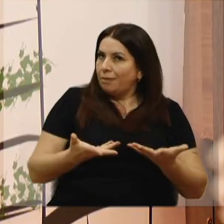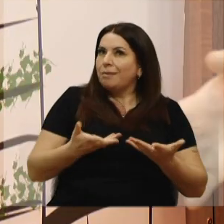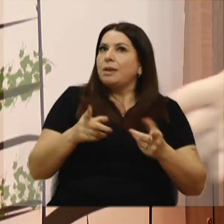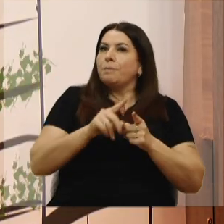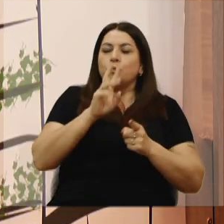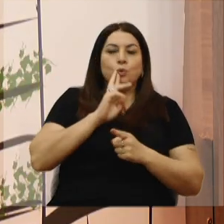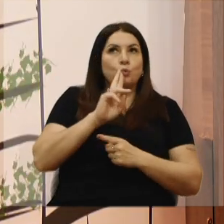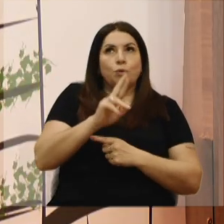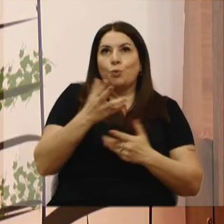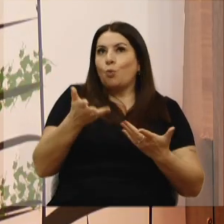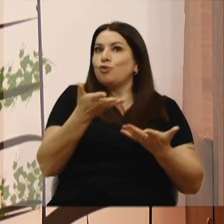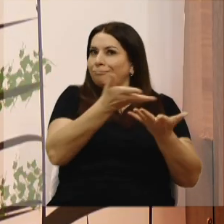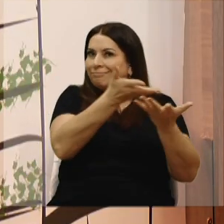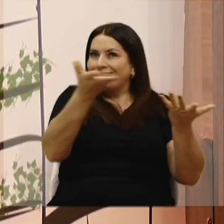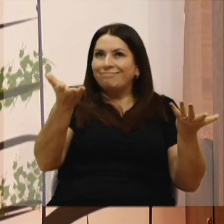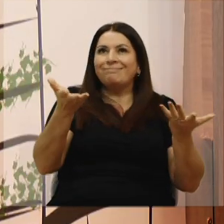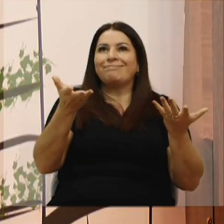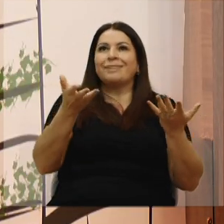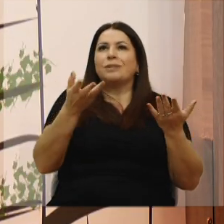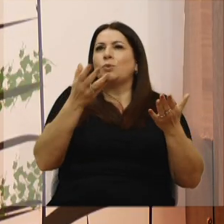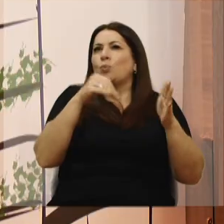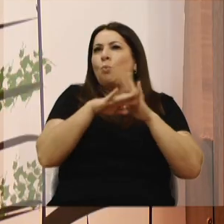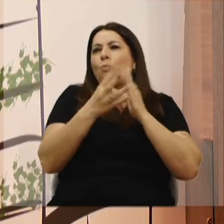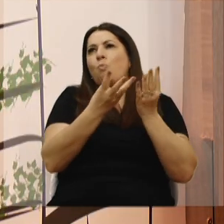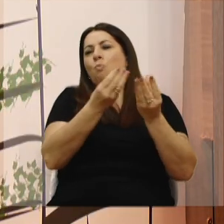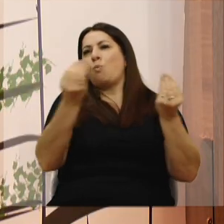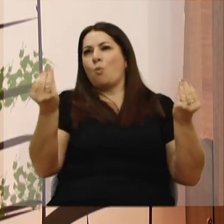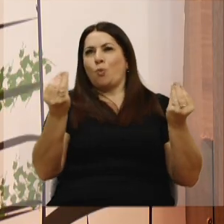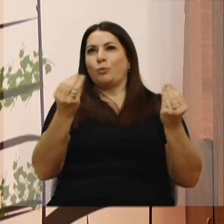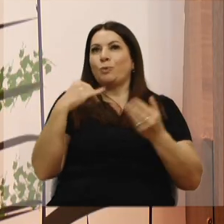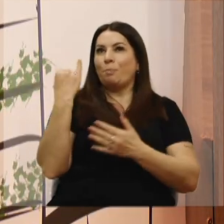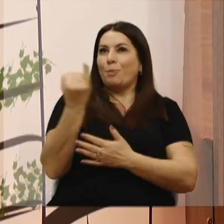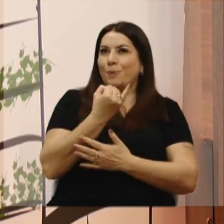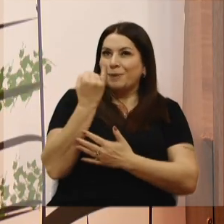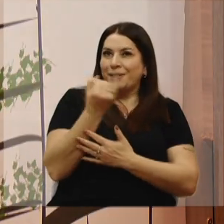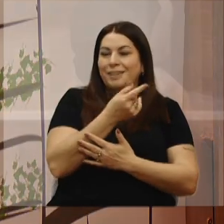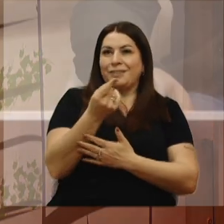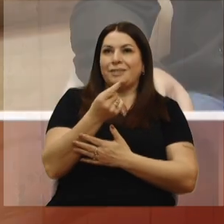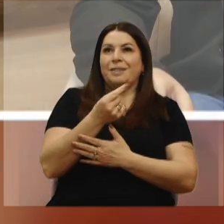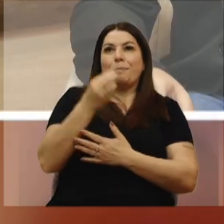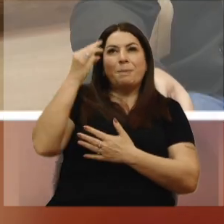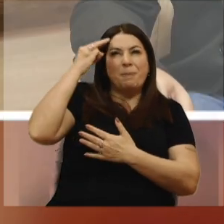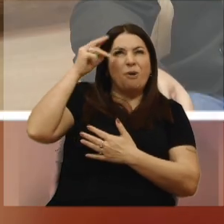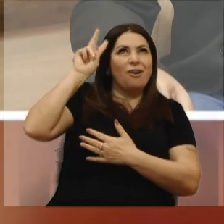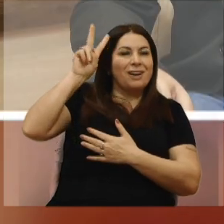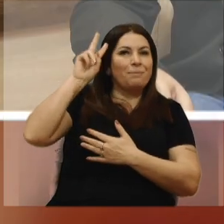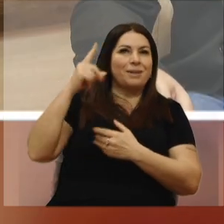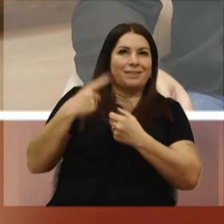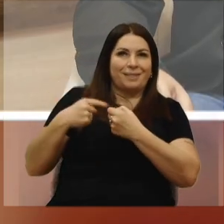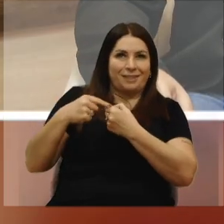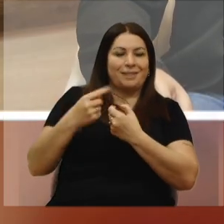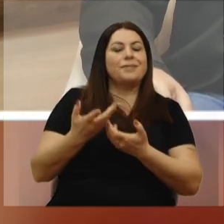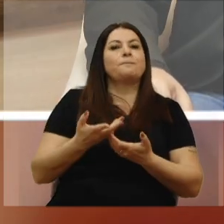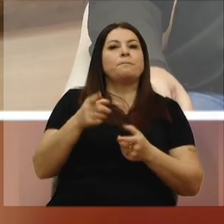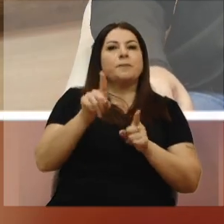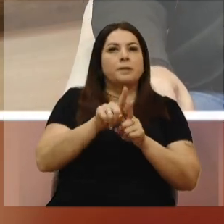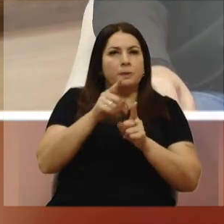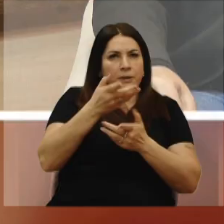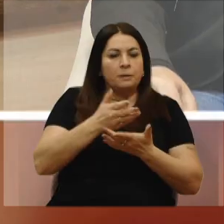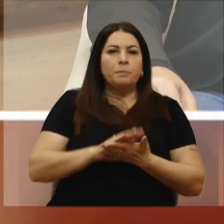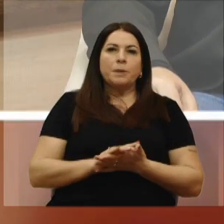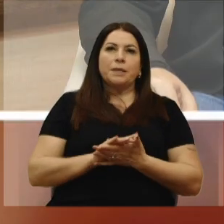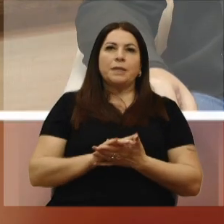precisava ter, mas o resultado hoje está aí, né, um acervo realmente muito significativo para a memória da nossa cidade.